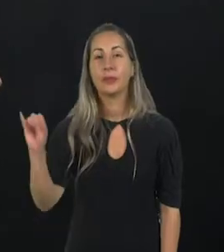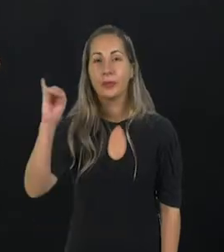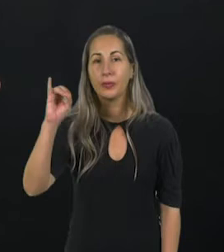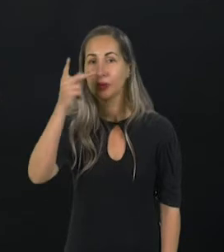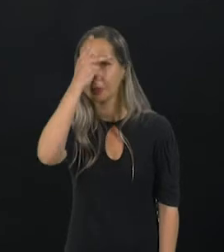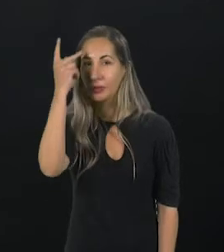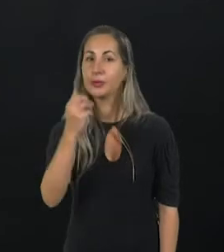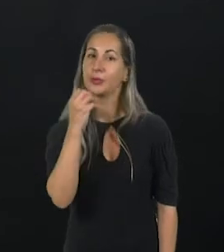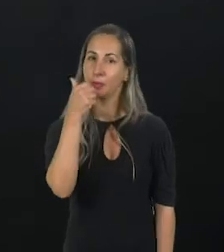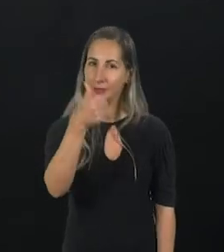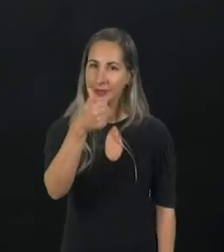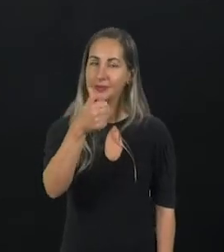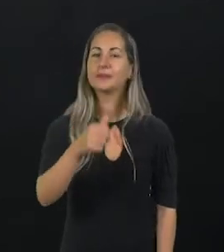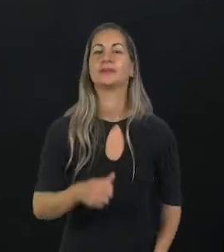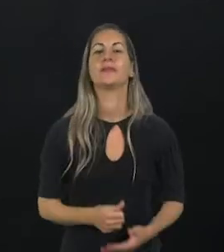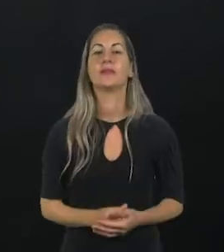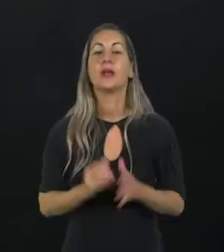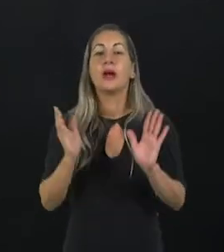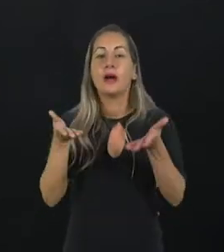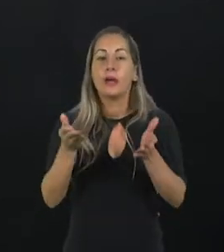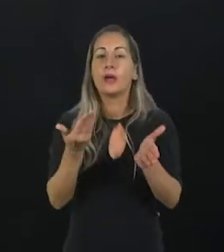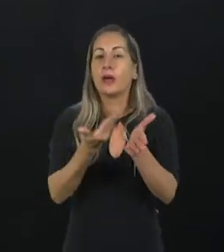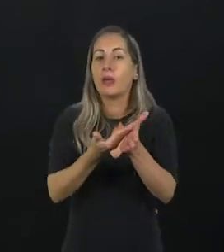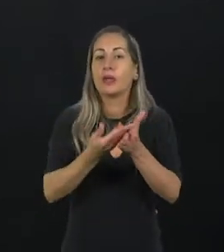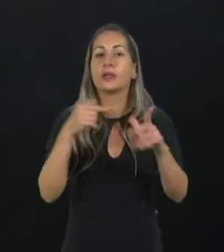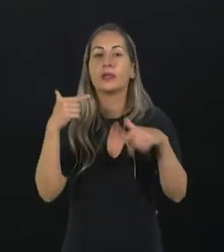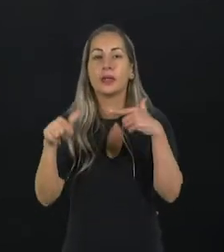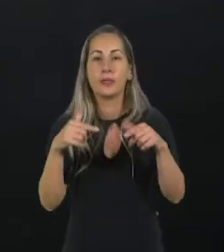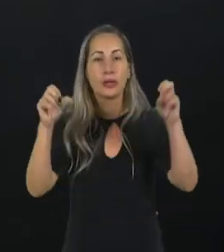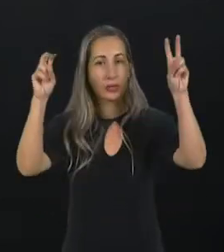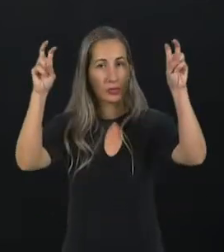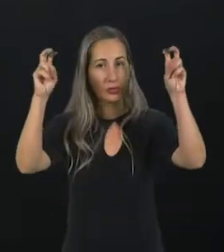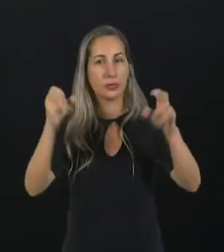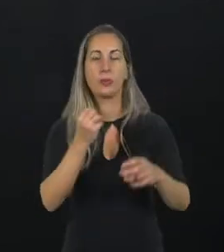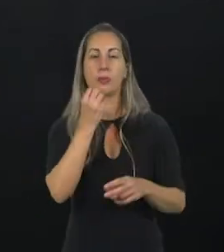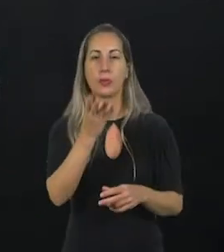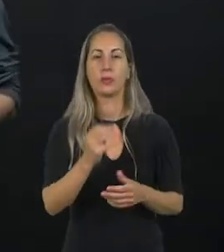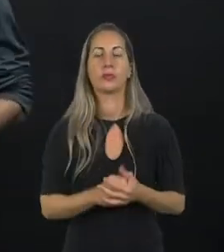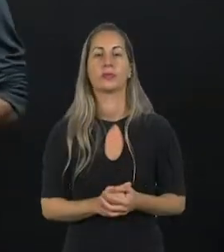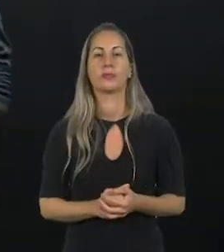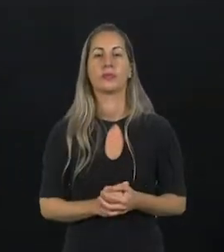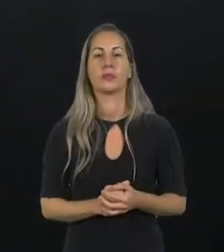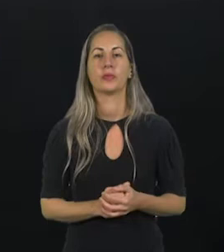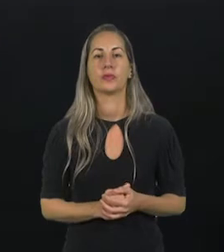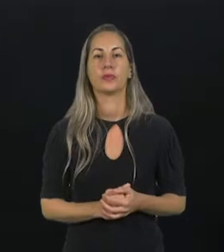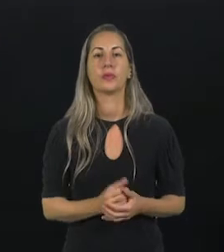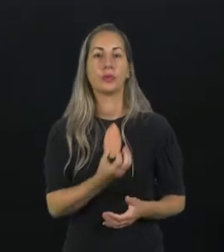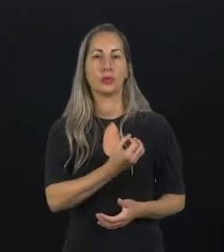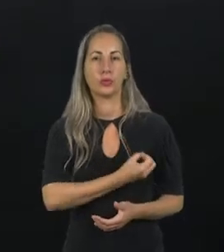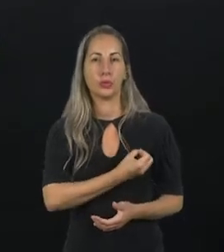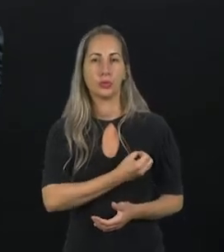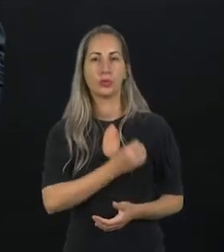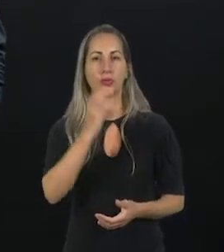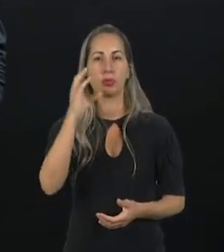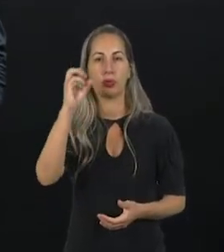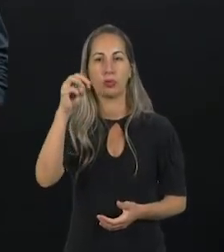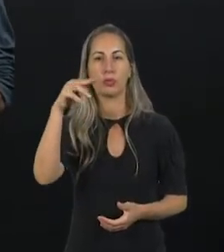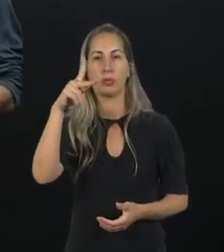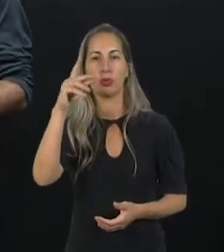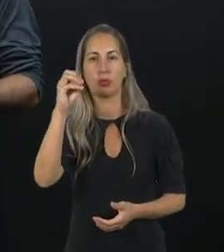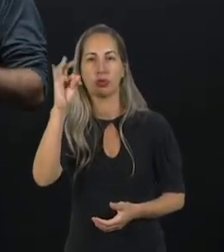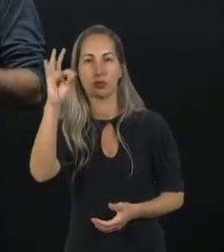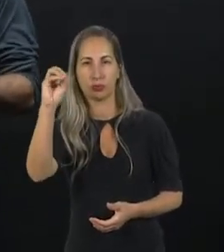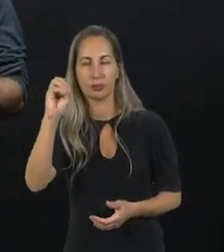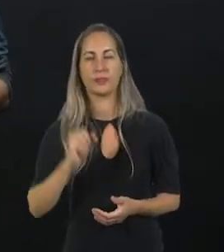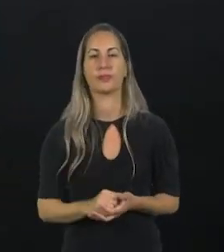Olá pessoal, tudo bem com vocês? Nesta nossa aula vamos trabalhar aqui um assunto bem interessante que trata dos números compostos,